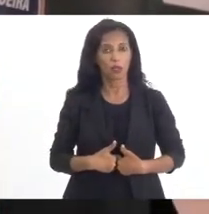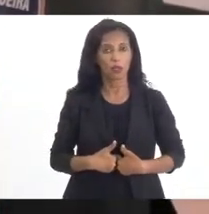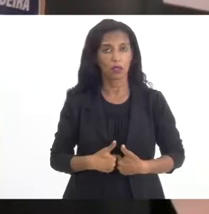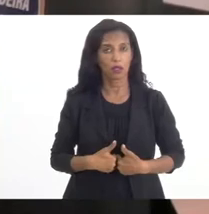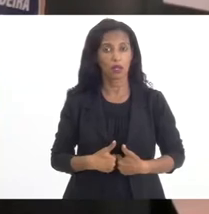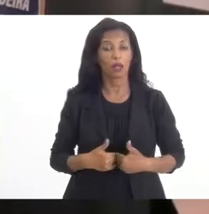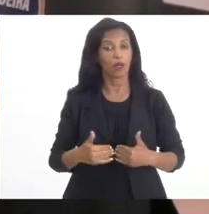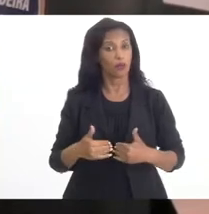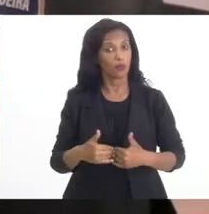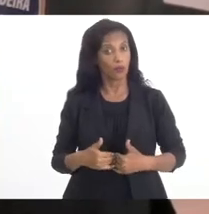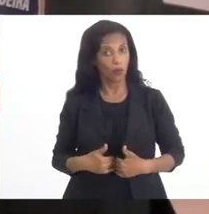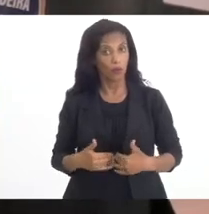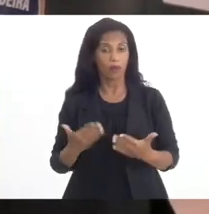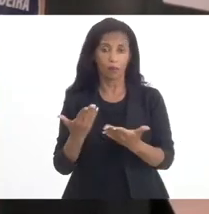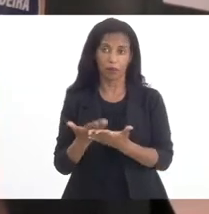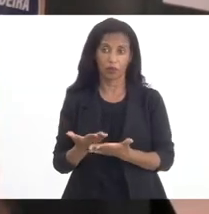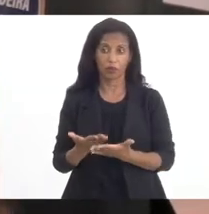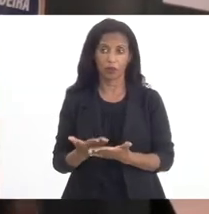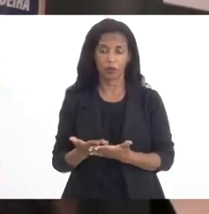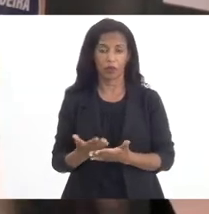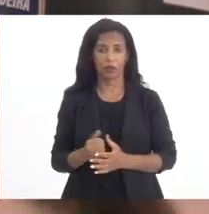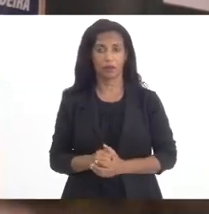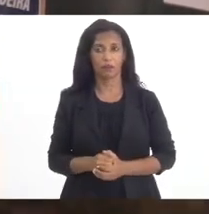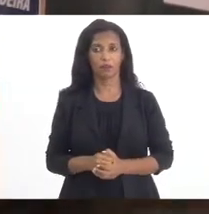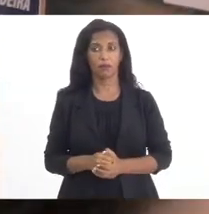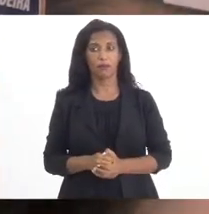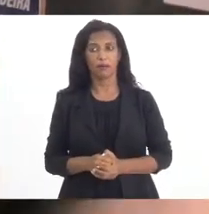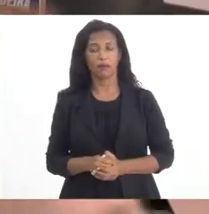gente passando fome para estudar.